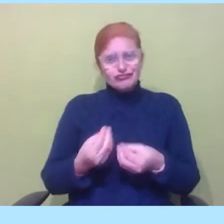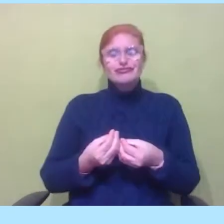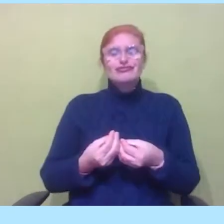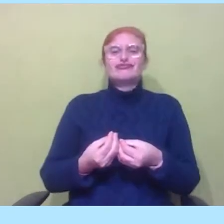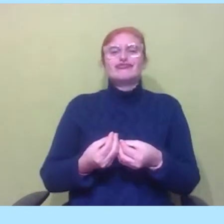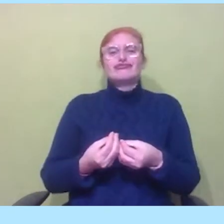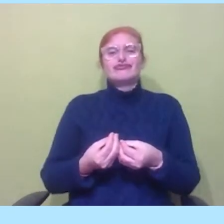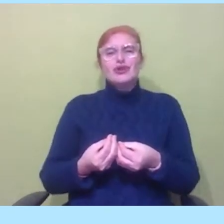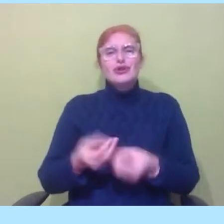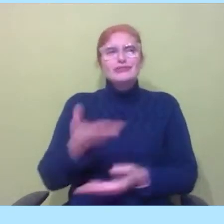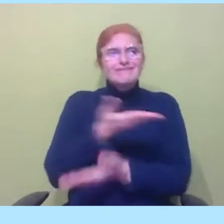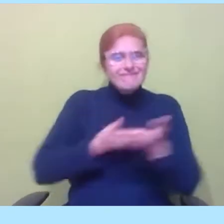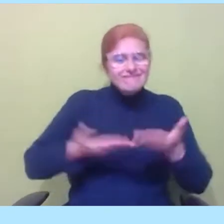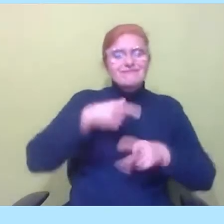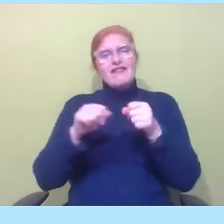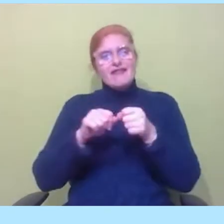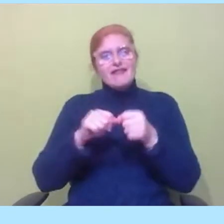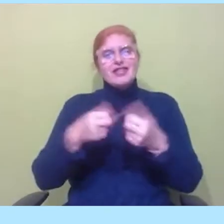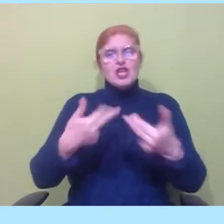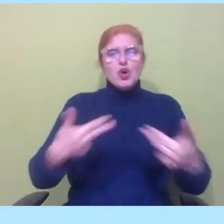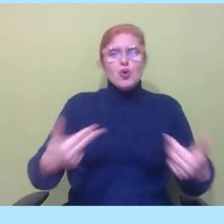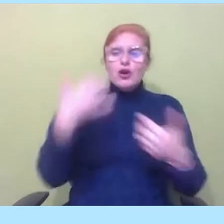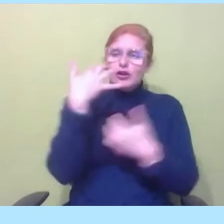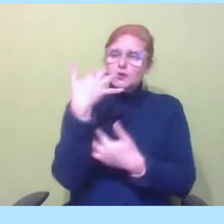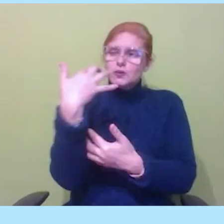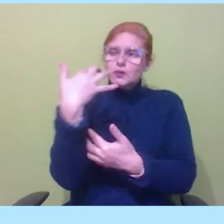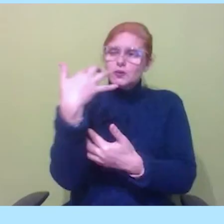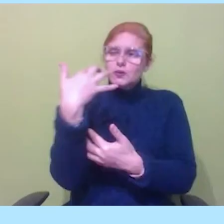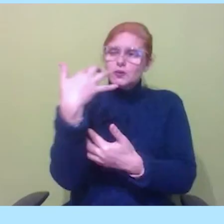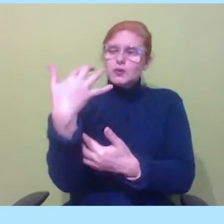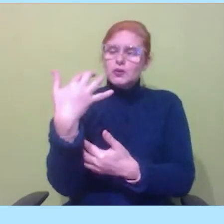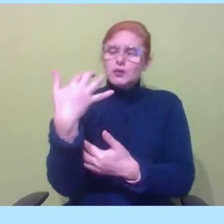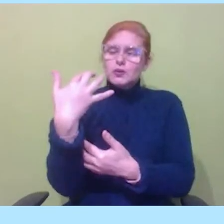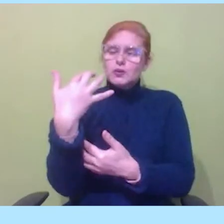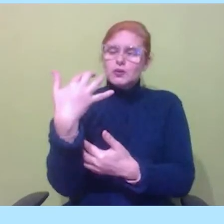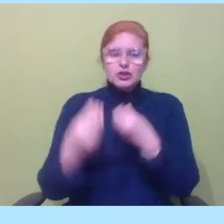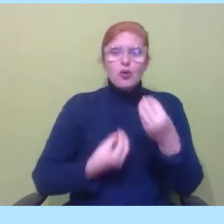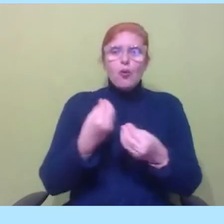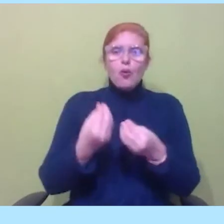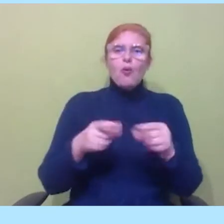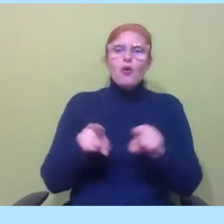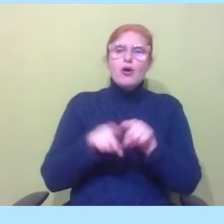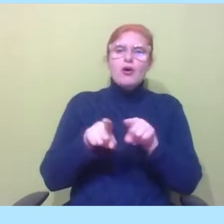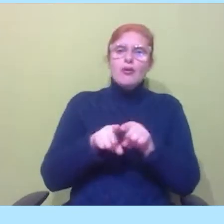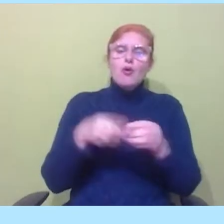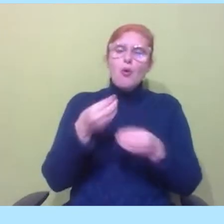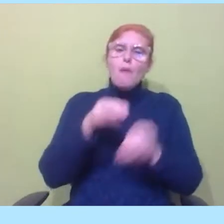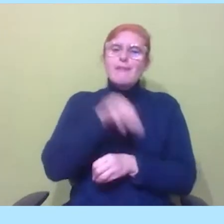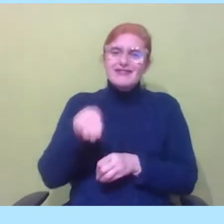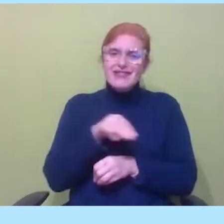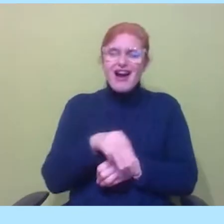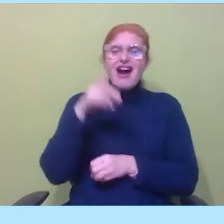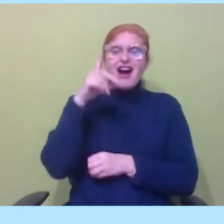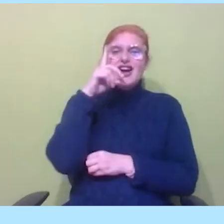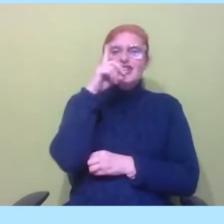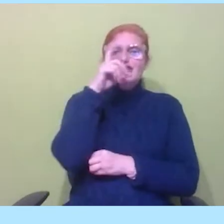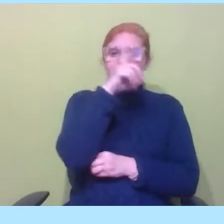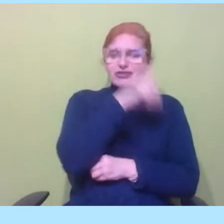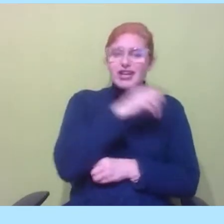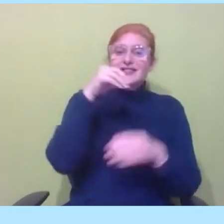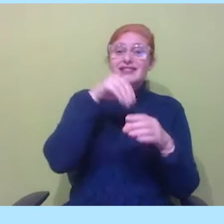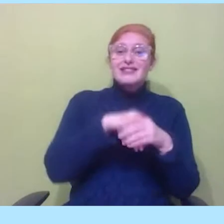coisas mais sedutoras, mas como aprender a mediar essas dificuldades dentro daquilo que